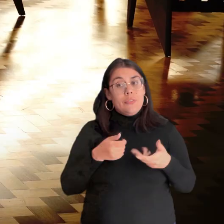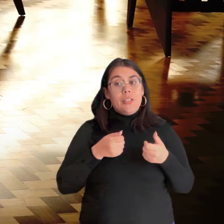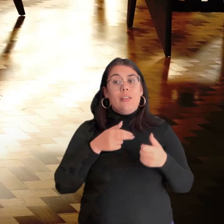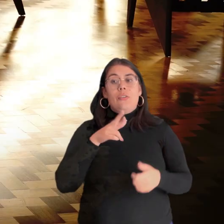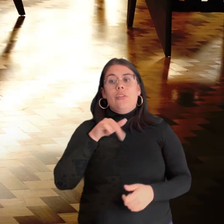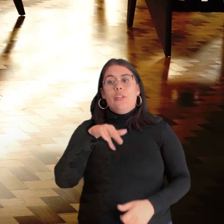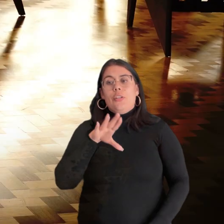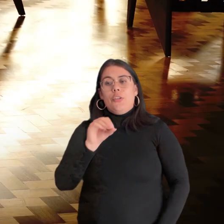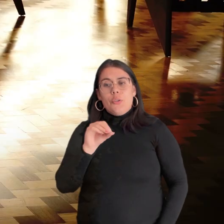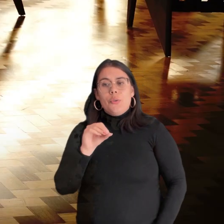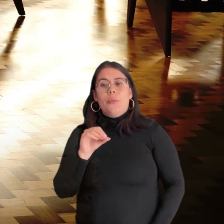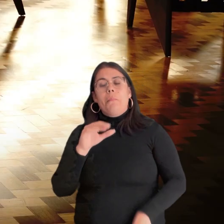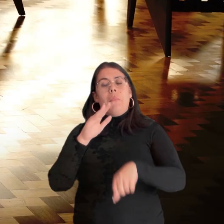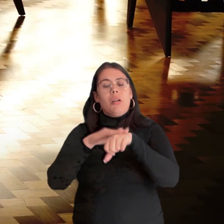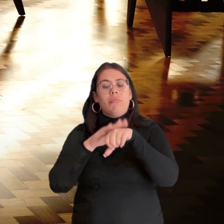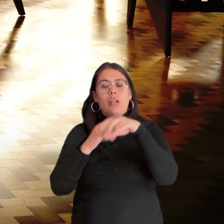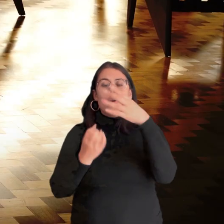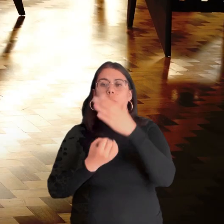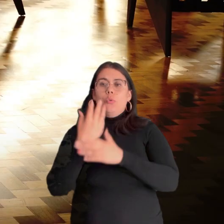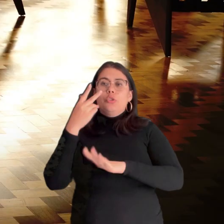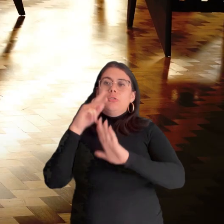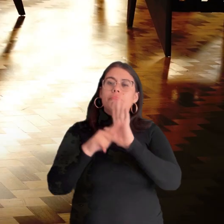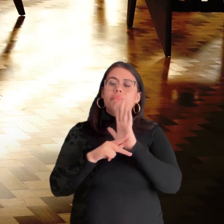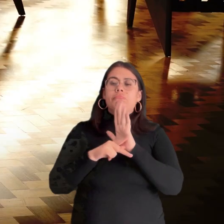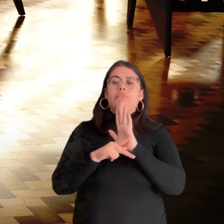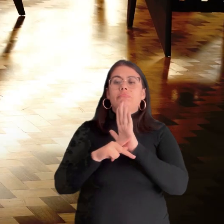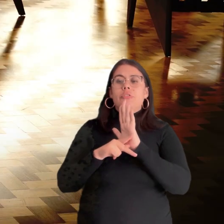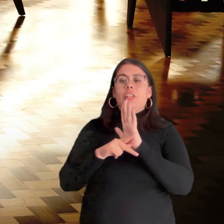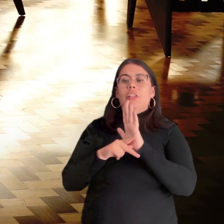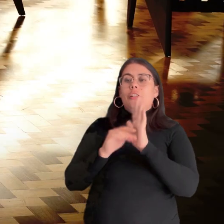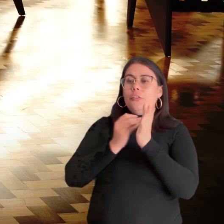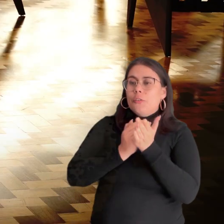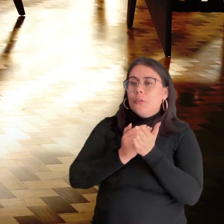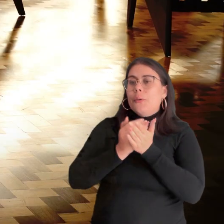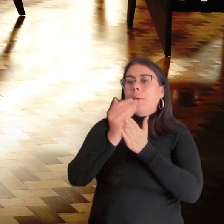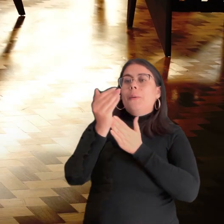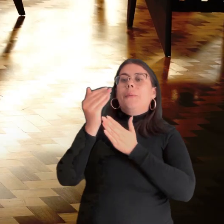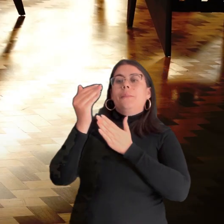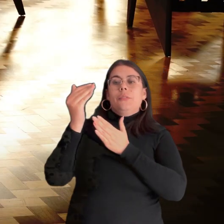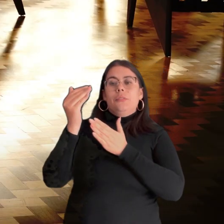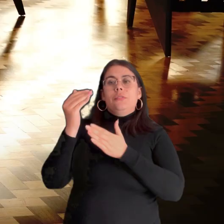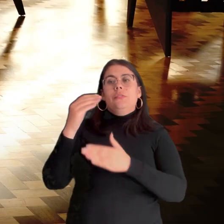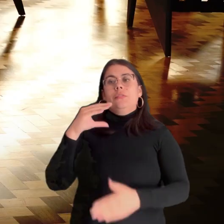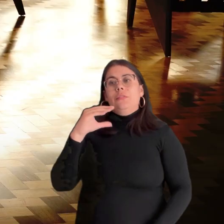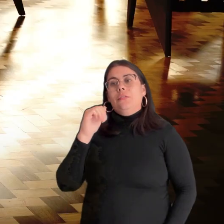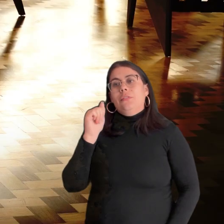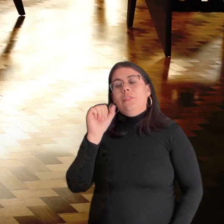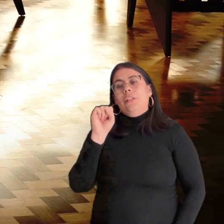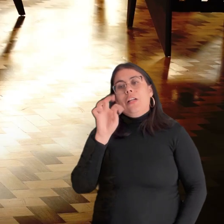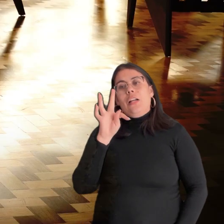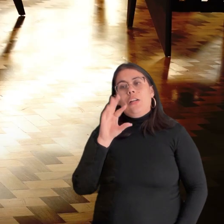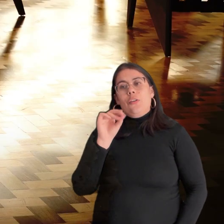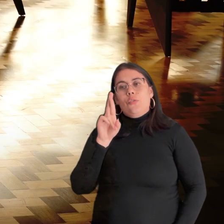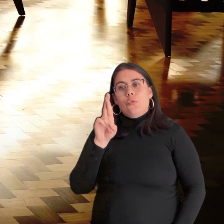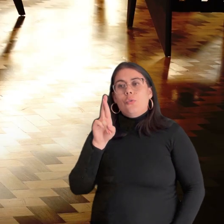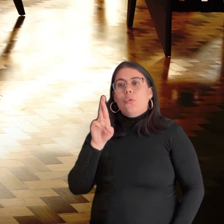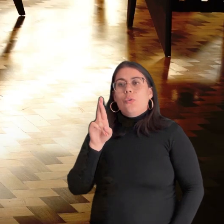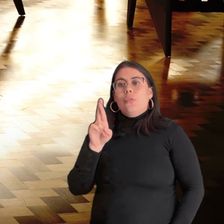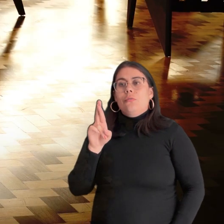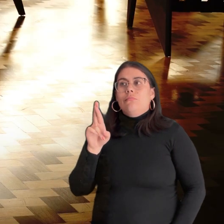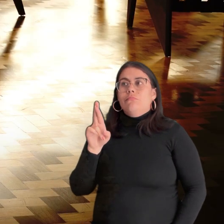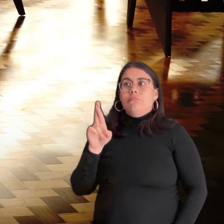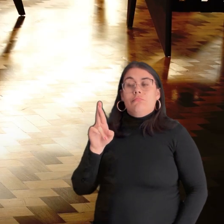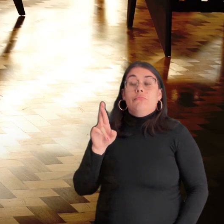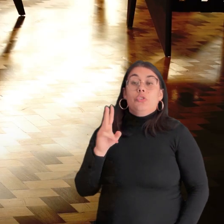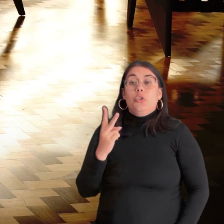a origem da residência Castor Delgado. Um casal que foi lá, gostava da casa do Rino, que era uma casa linda mesmo, uma